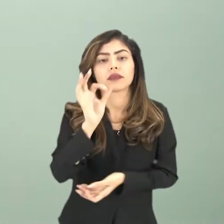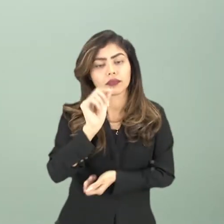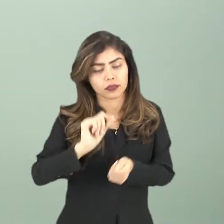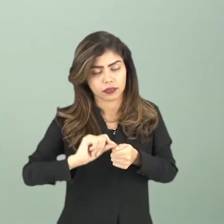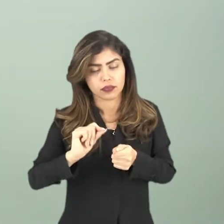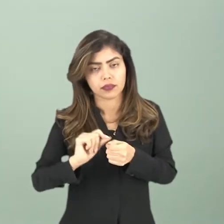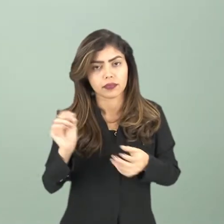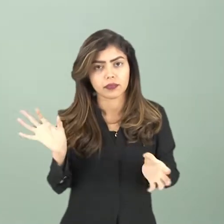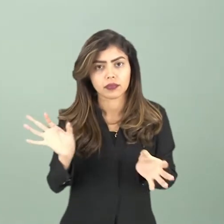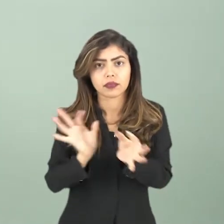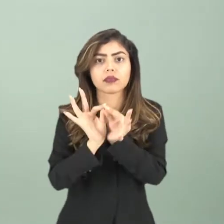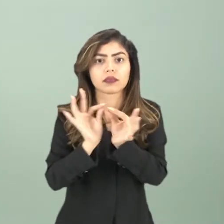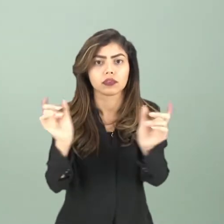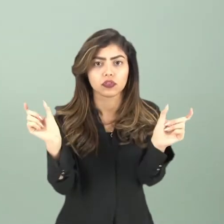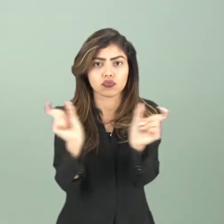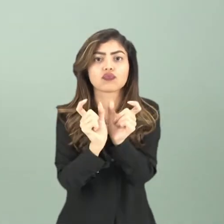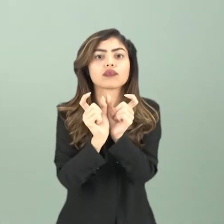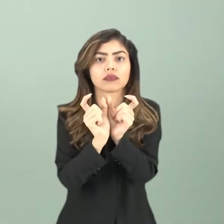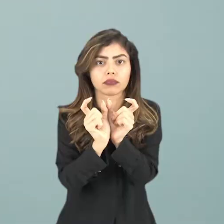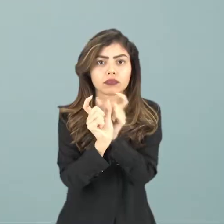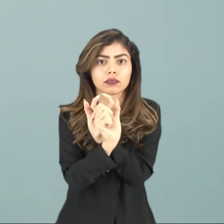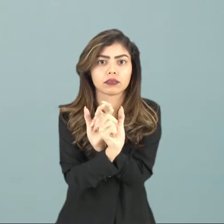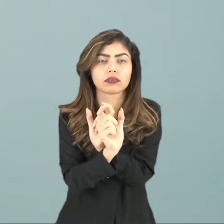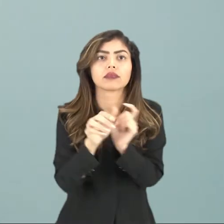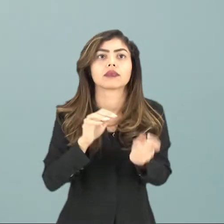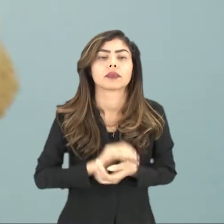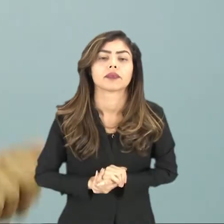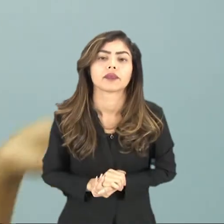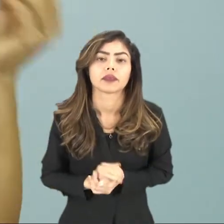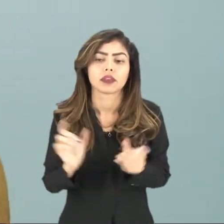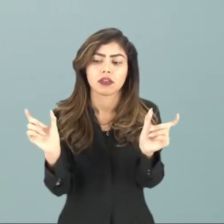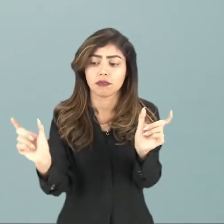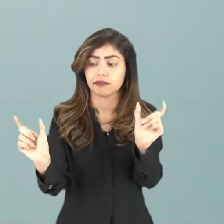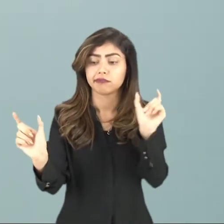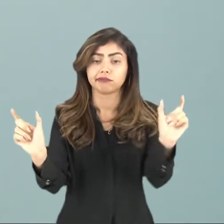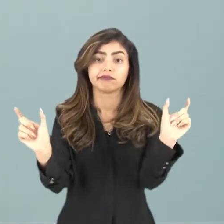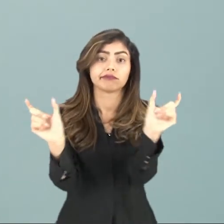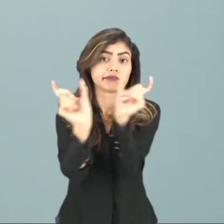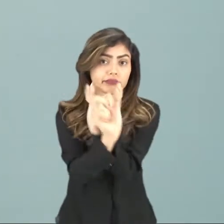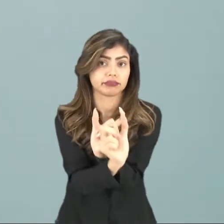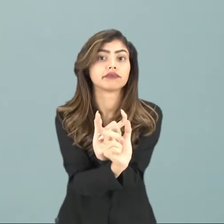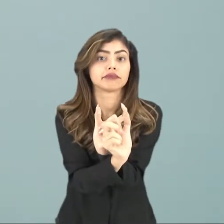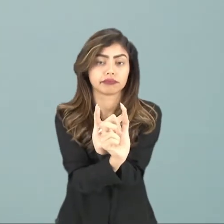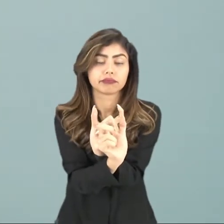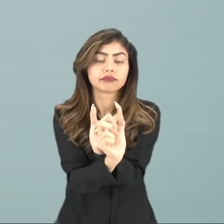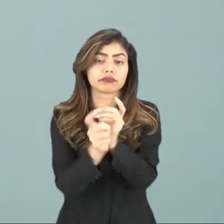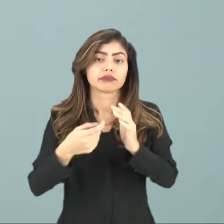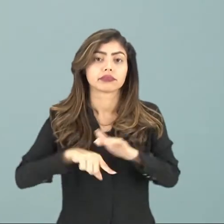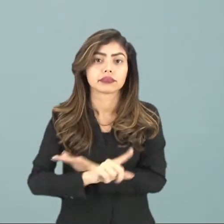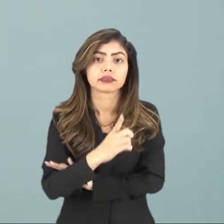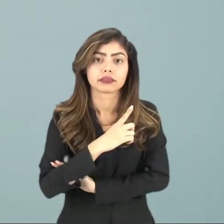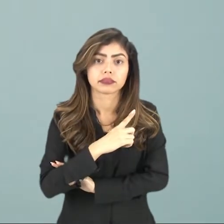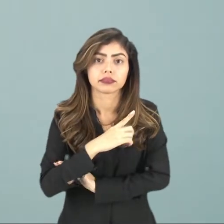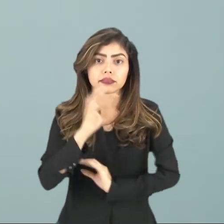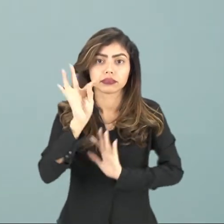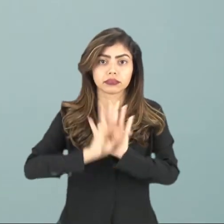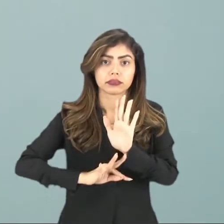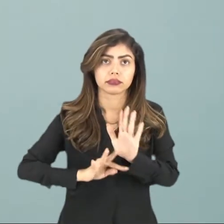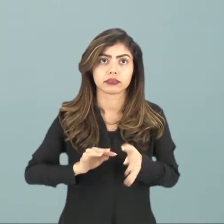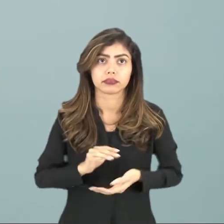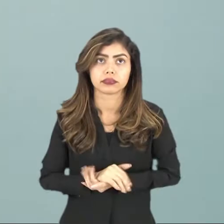papelzinho dela de fazer essa junção, tá? Ou seja, juntar os elementos existentes dentro do